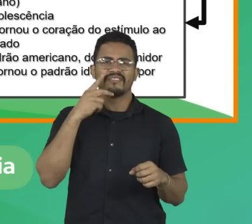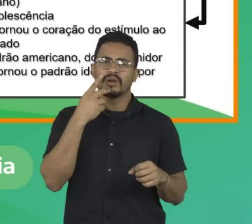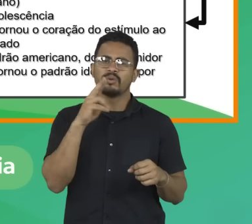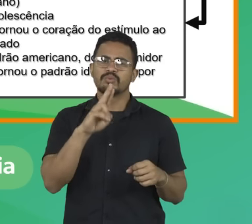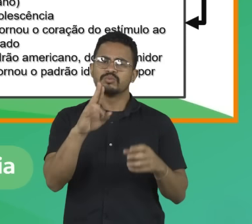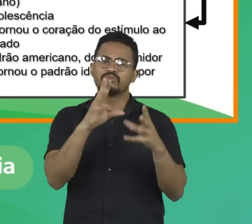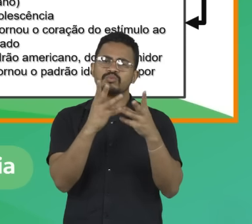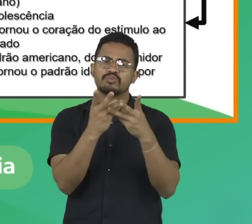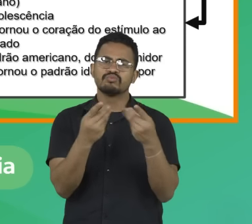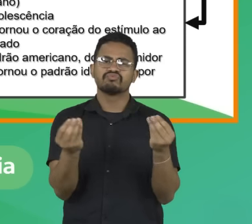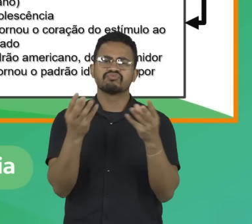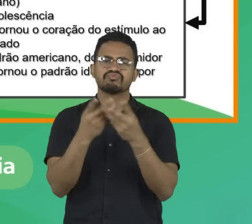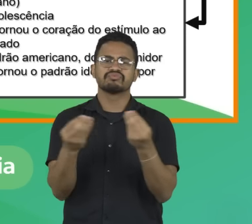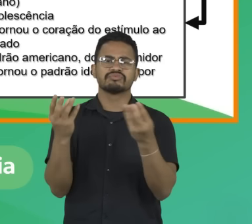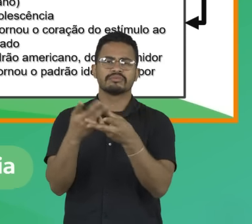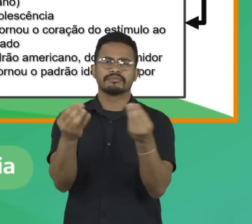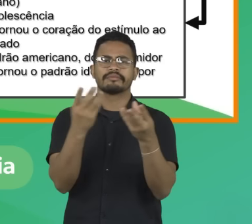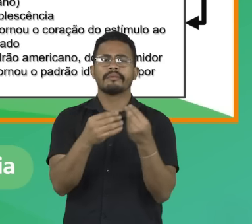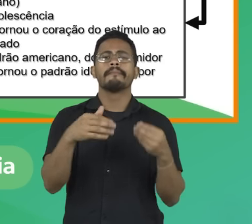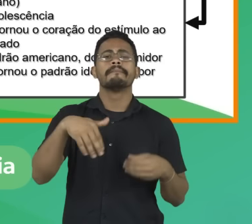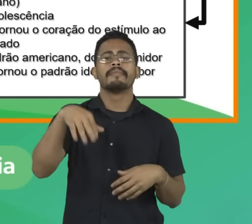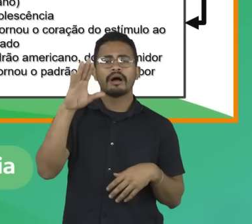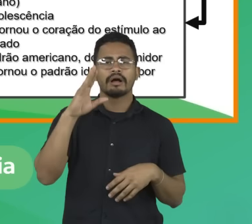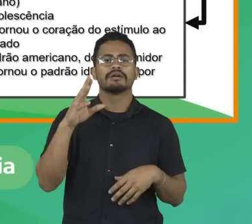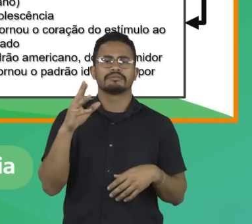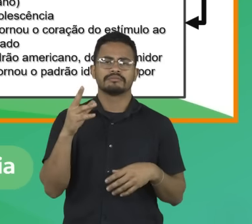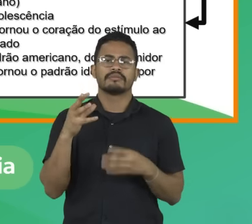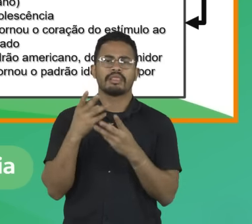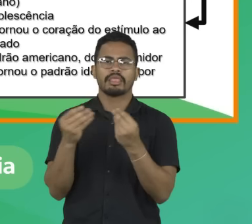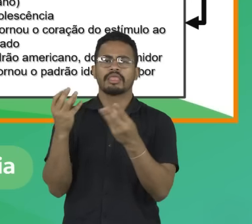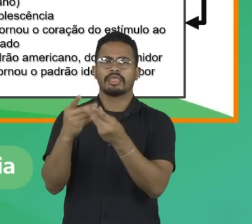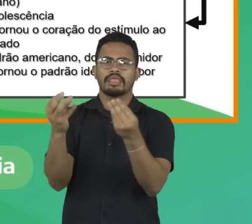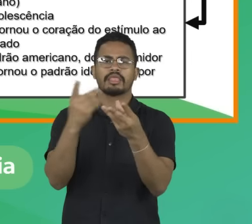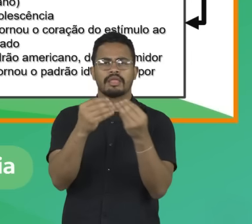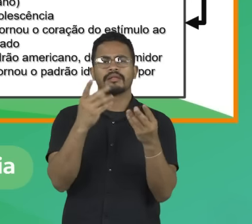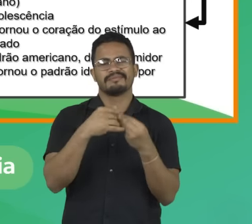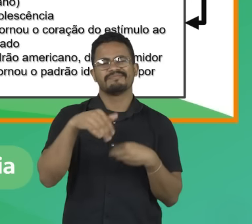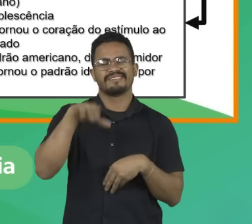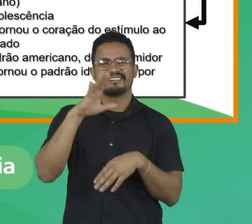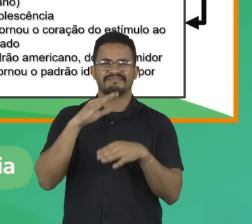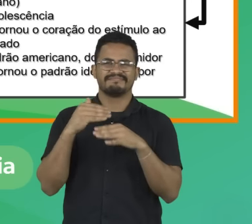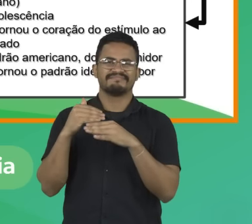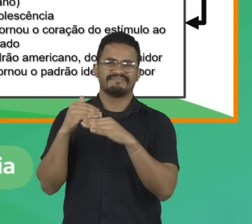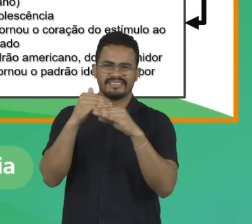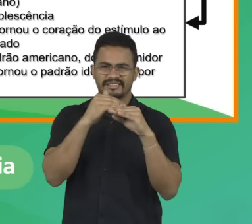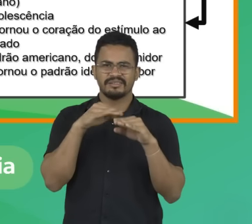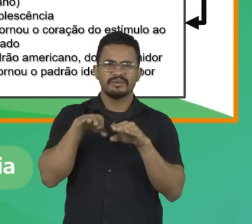da recirculação, em que ele estabeleceu como prática padrão reduzir a durabilidade,